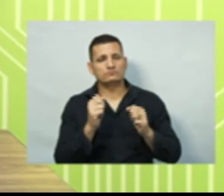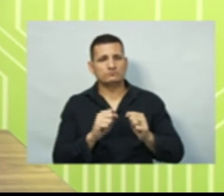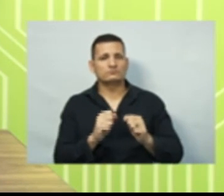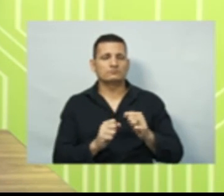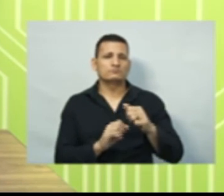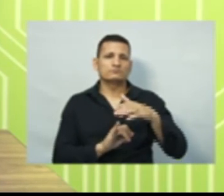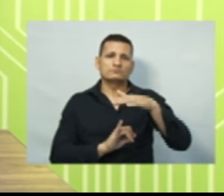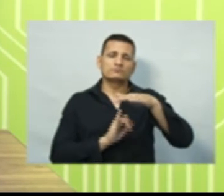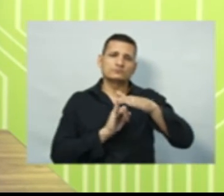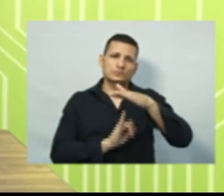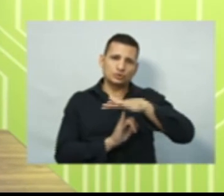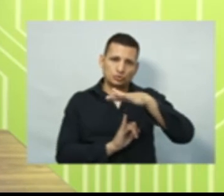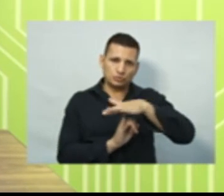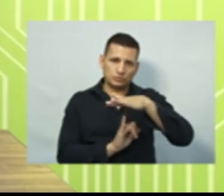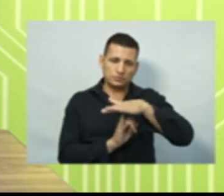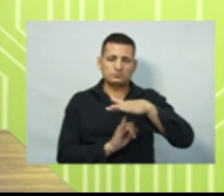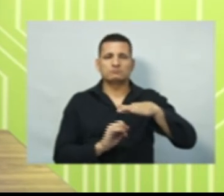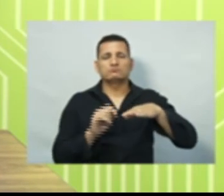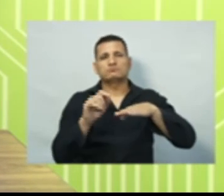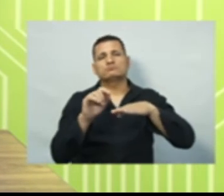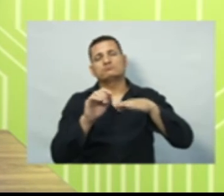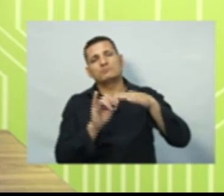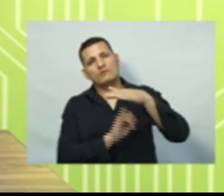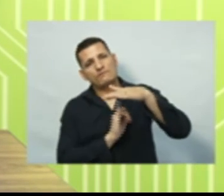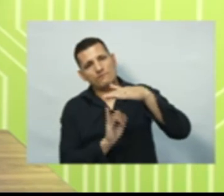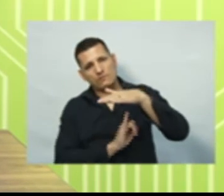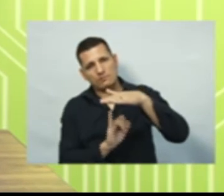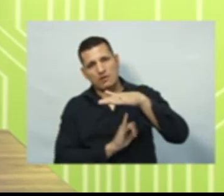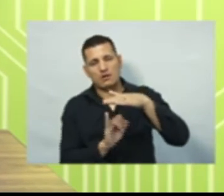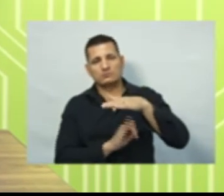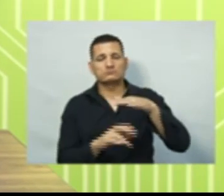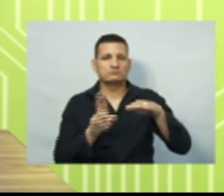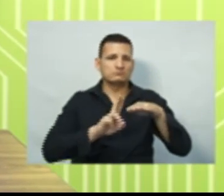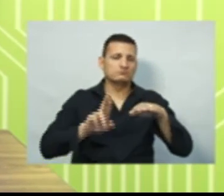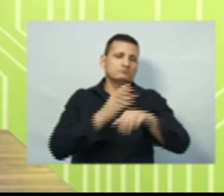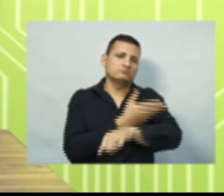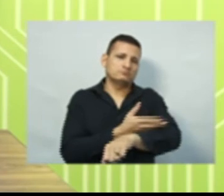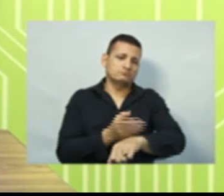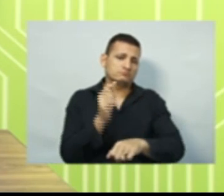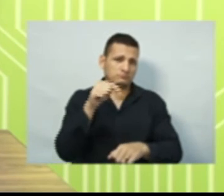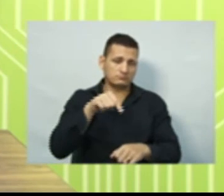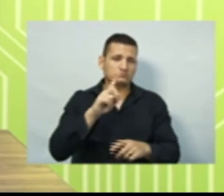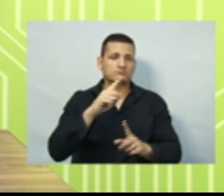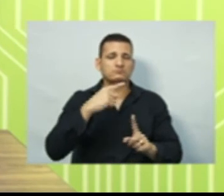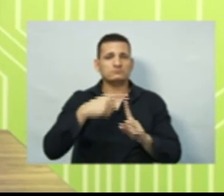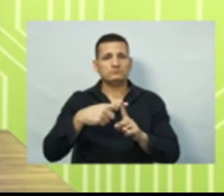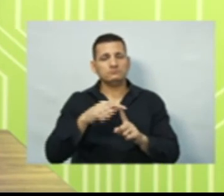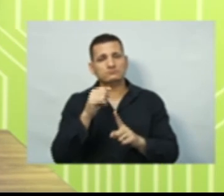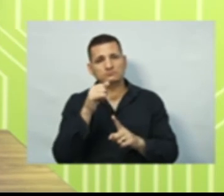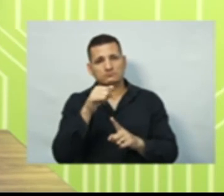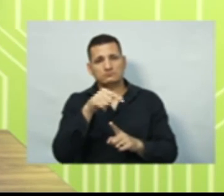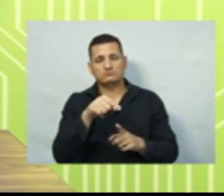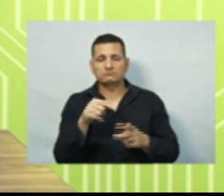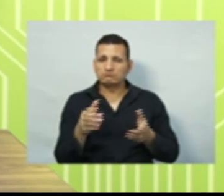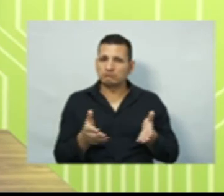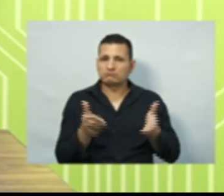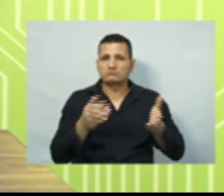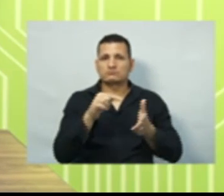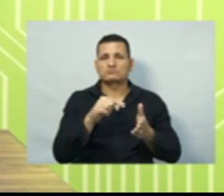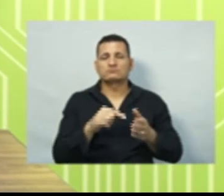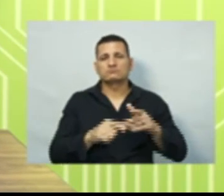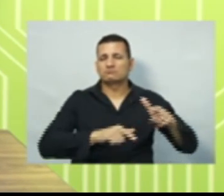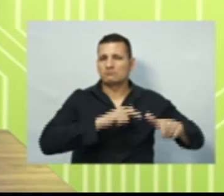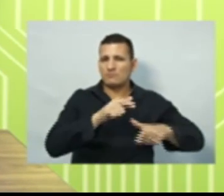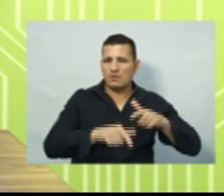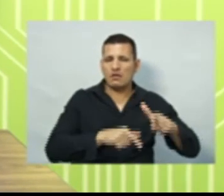instituições informais no motivo dos usos, dos costumes, e ela é positiva quando ela ajuda a gente a produzir mais, quando ela ajuda a